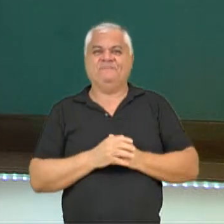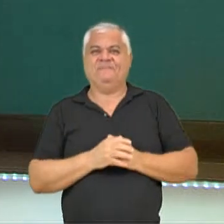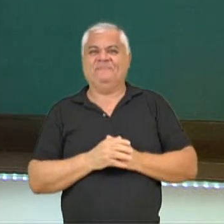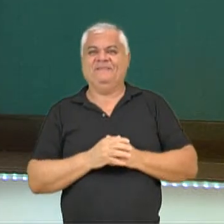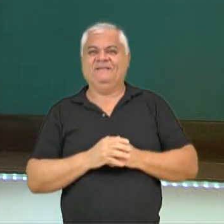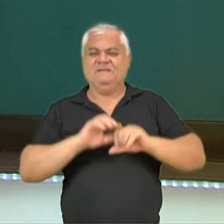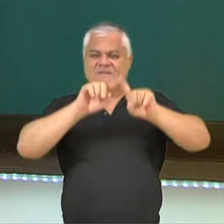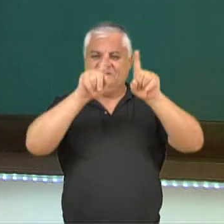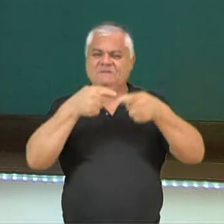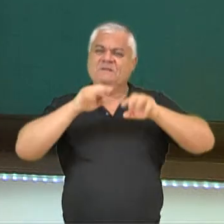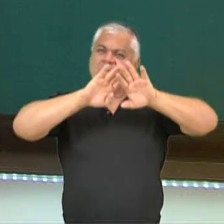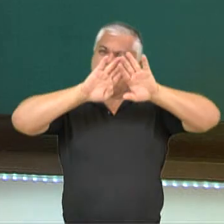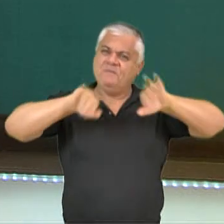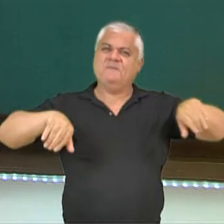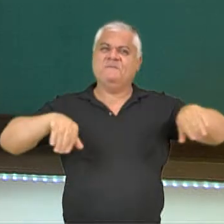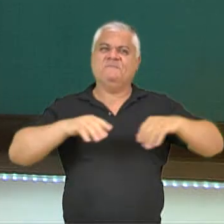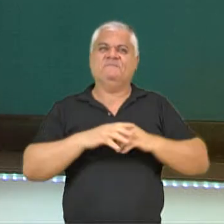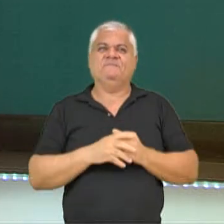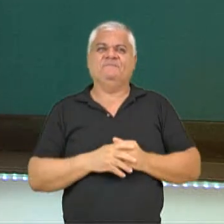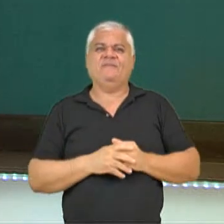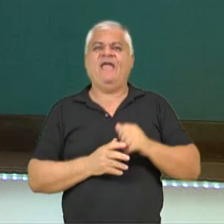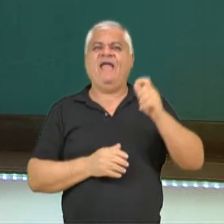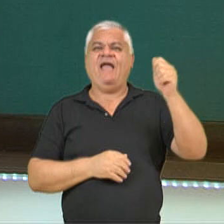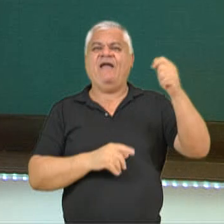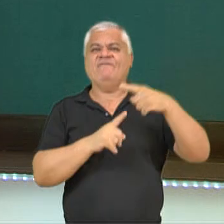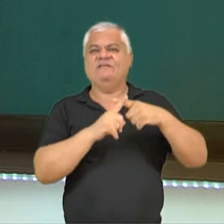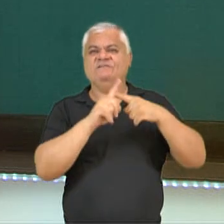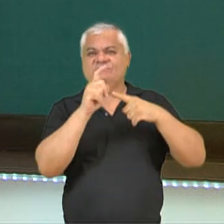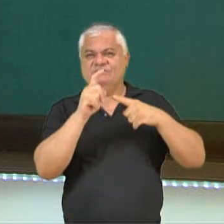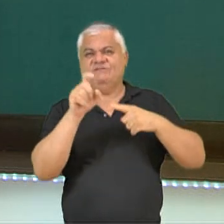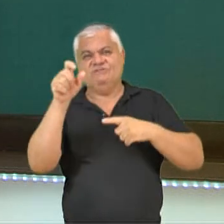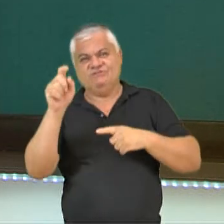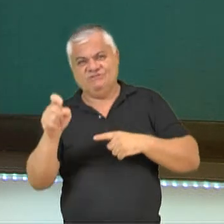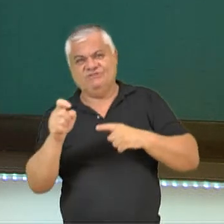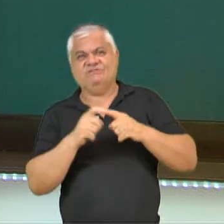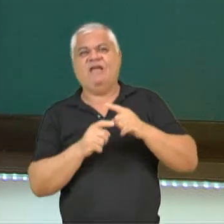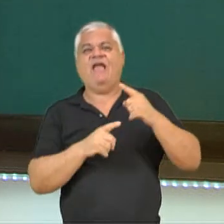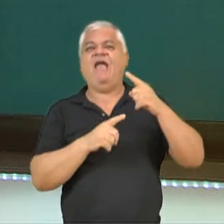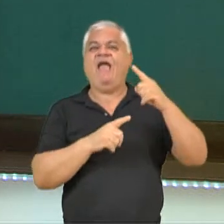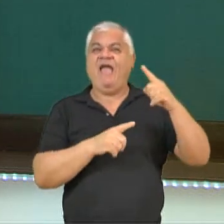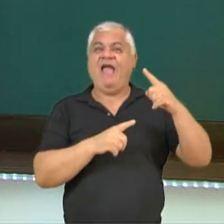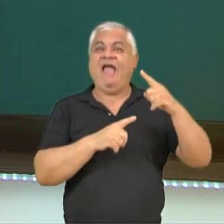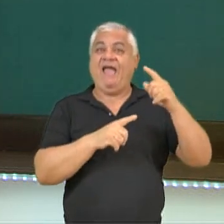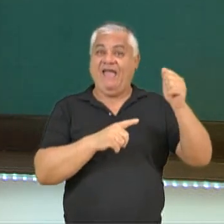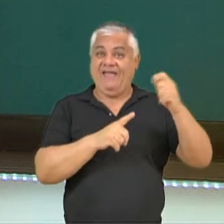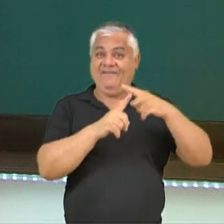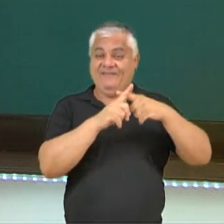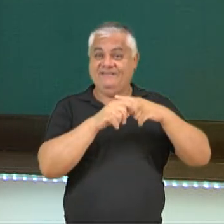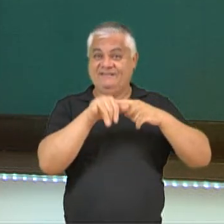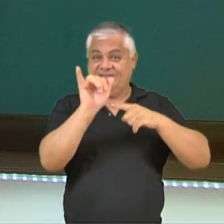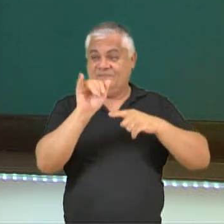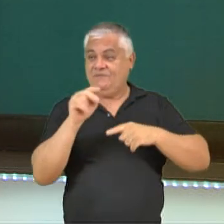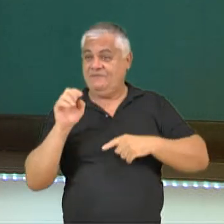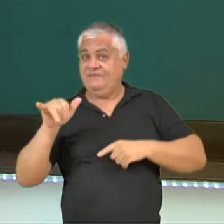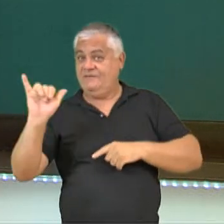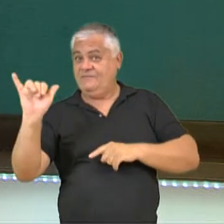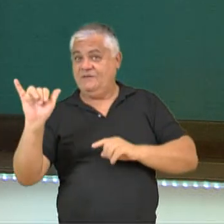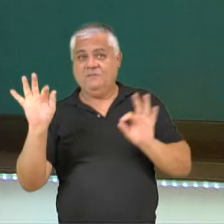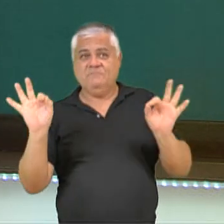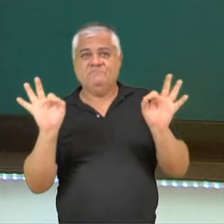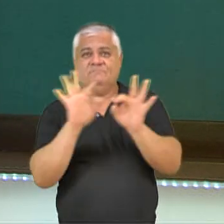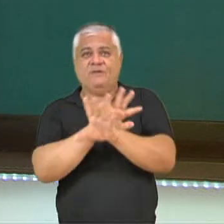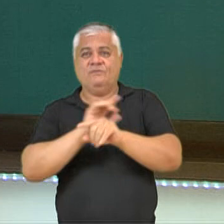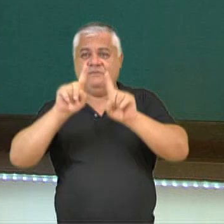da multiplicação aqui, ó. A vezes x, a x. A vezes y, a y. Pronto, fica uma expressão